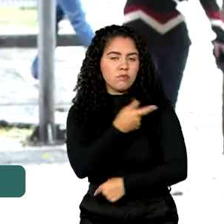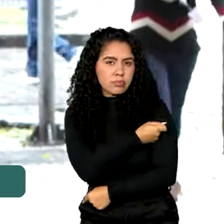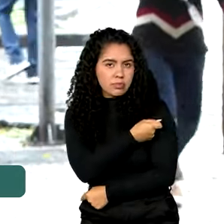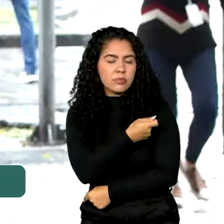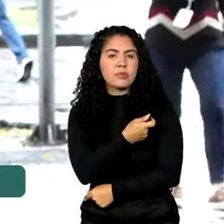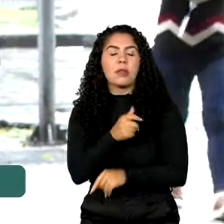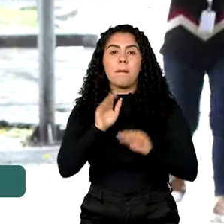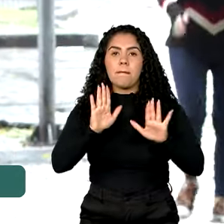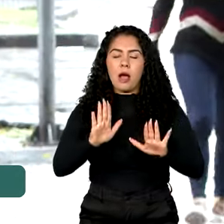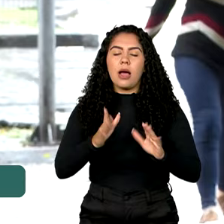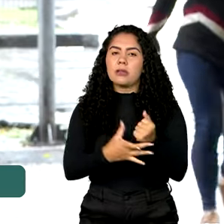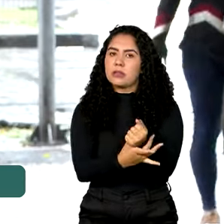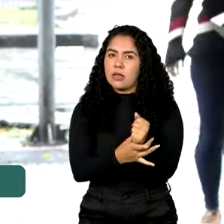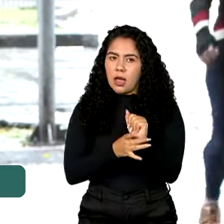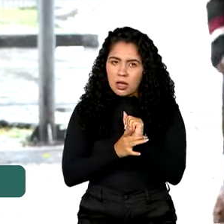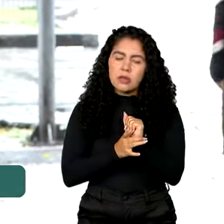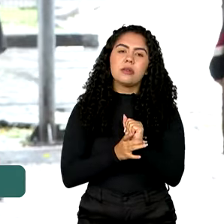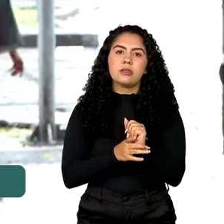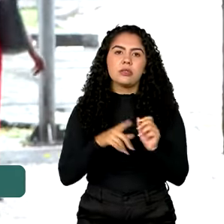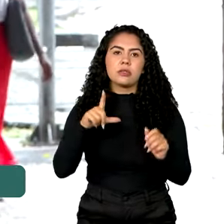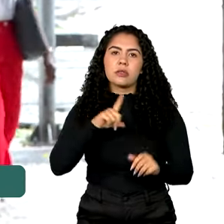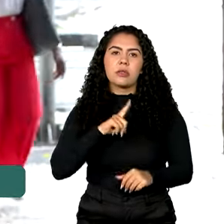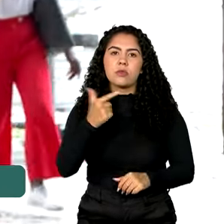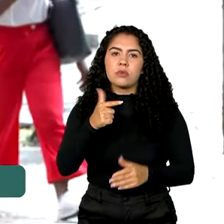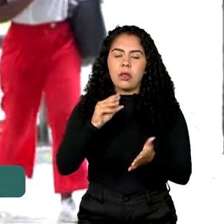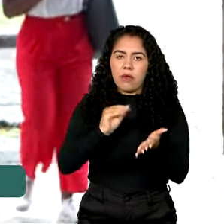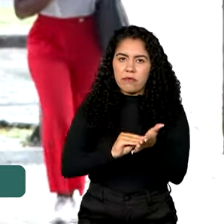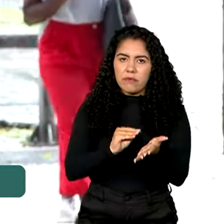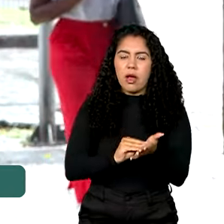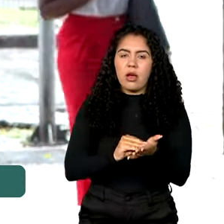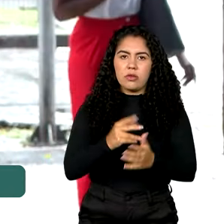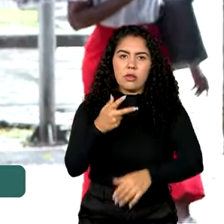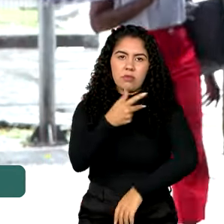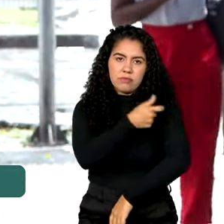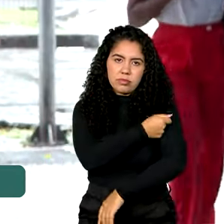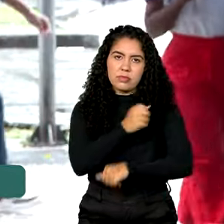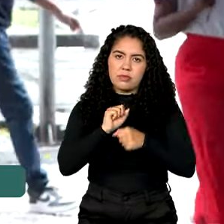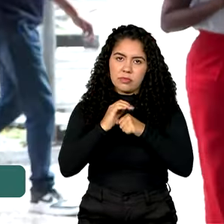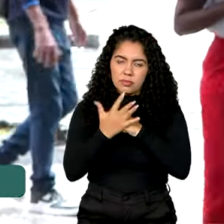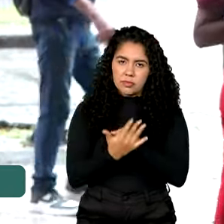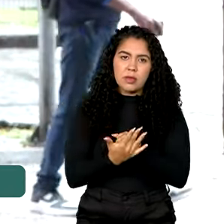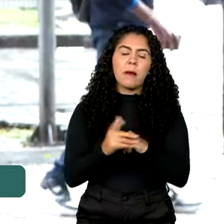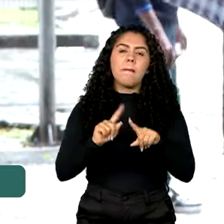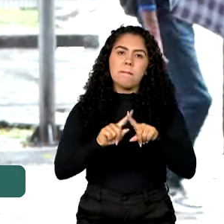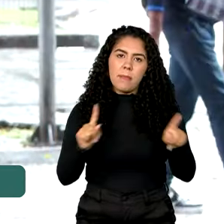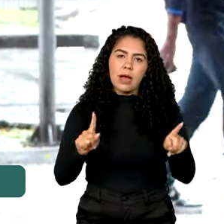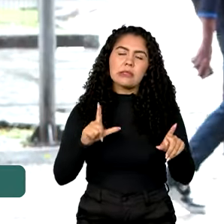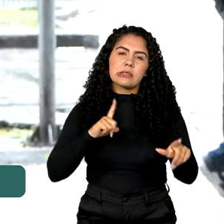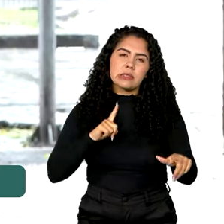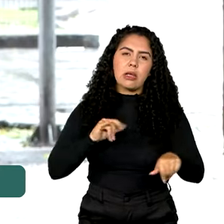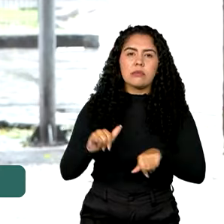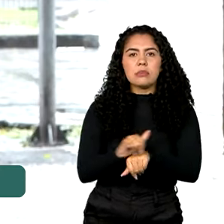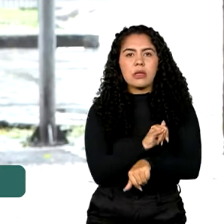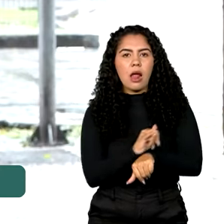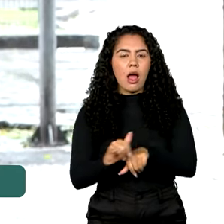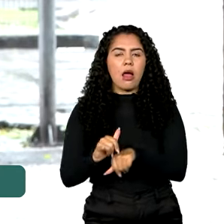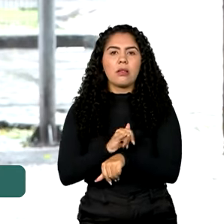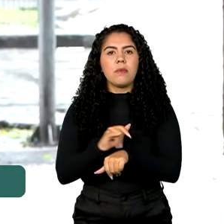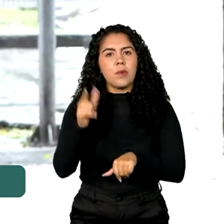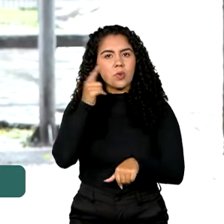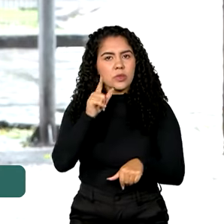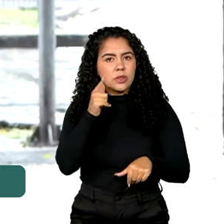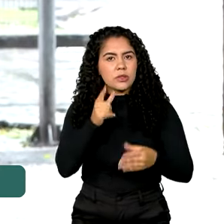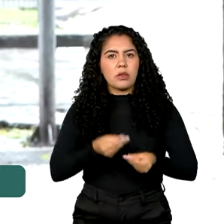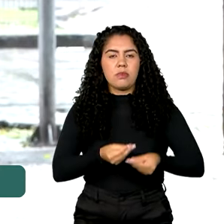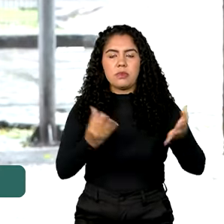Saúde garante que não há falta generalizada da vacina contra a Covid-19 e que mantém estratégias para manter a vacinação do